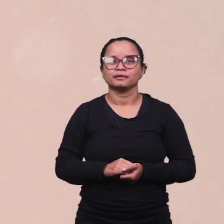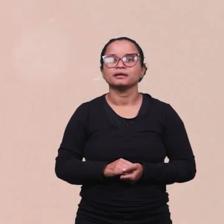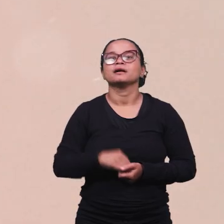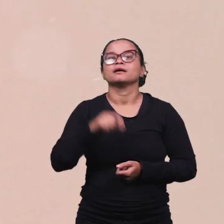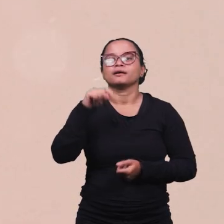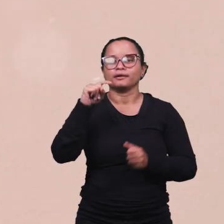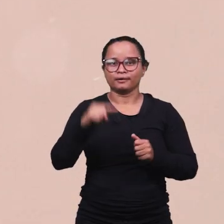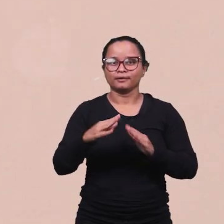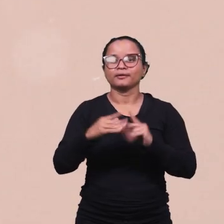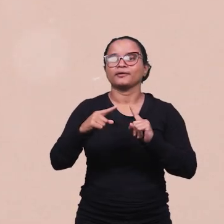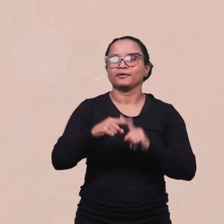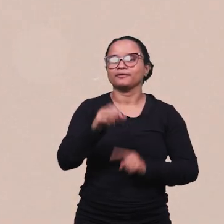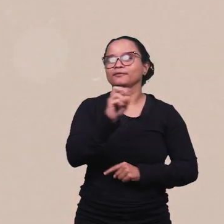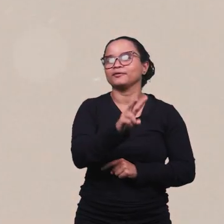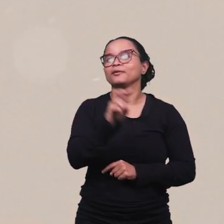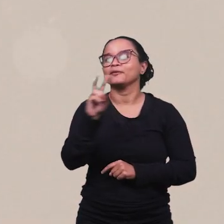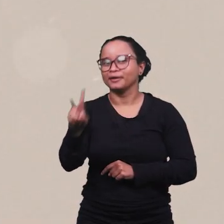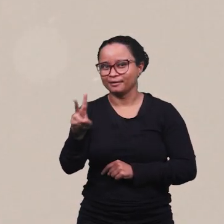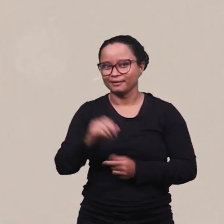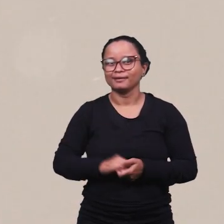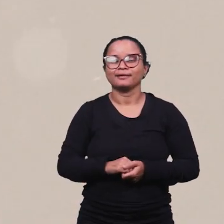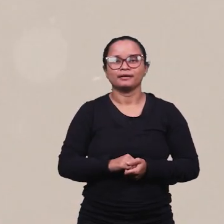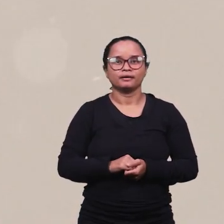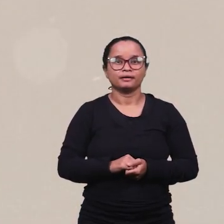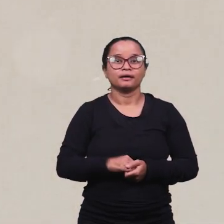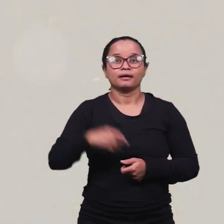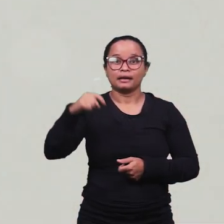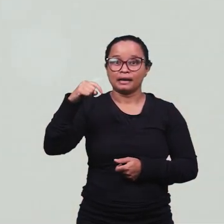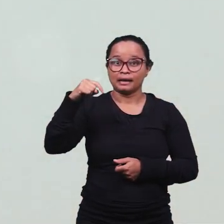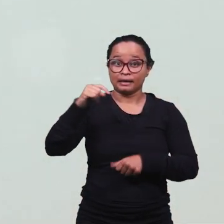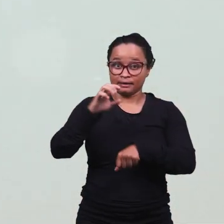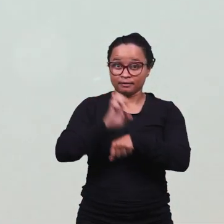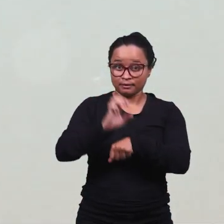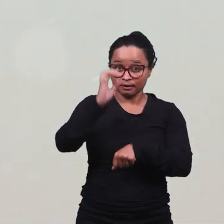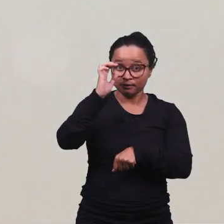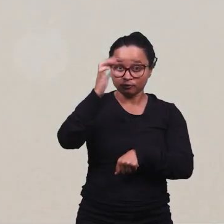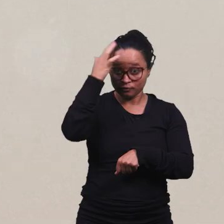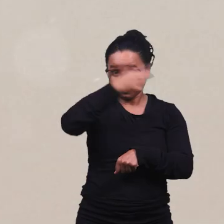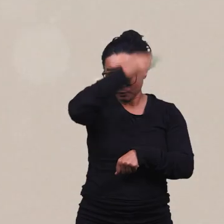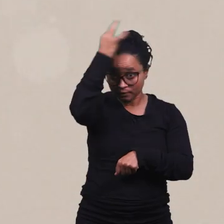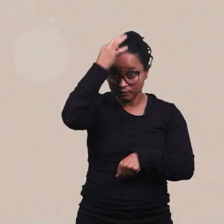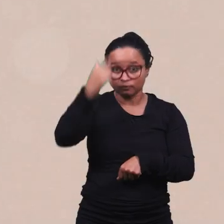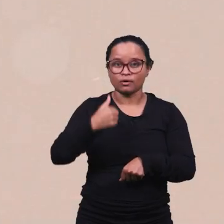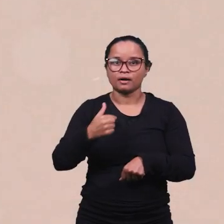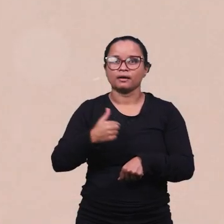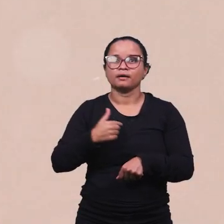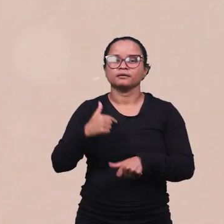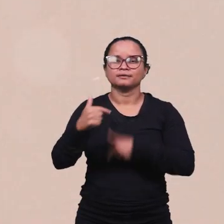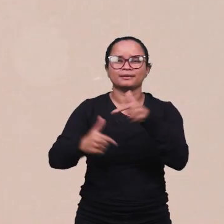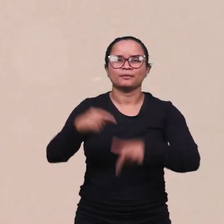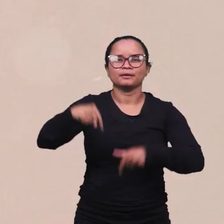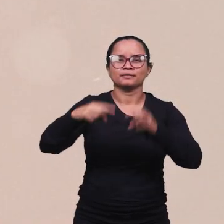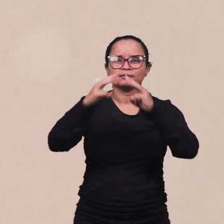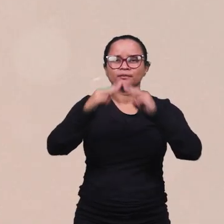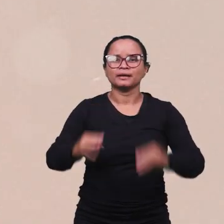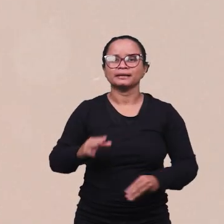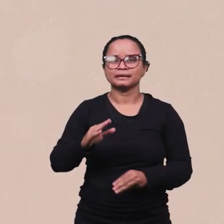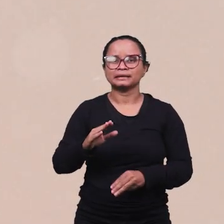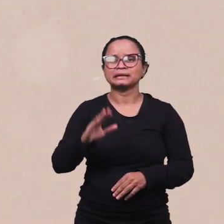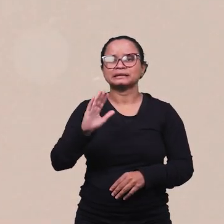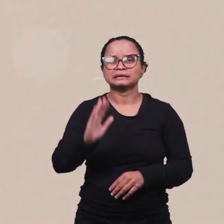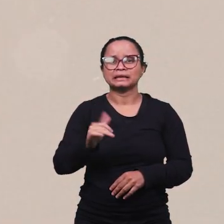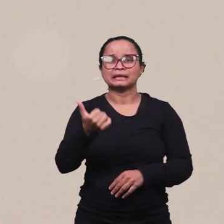em Jardim Marilândia, Vila Velha. Eu trabalho aqui no Manaim há 10 anos. Já fez 10